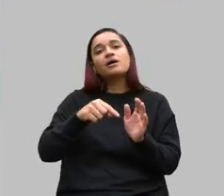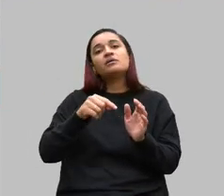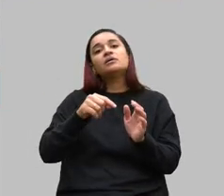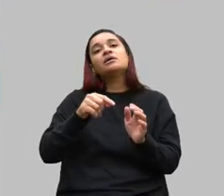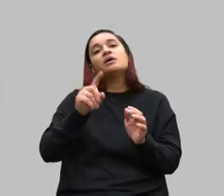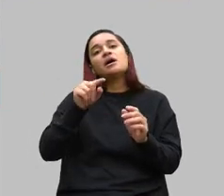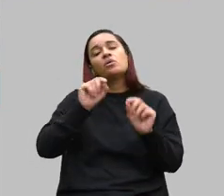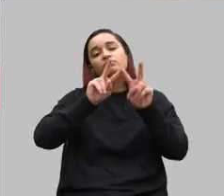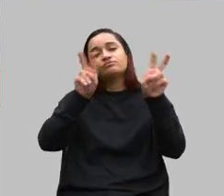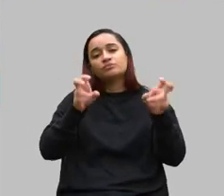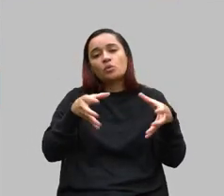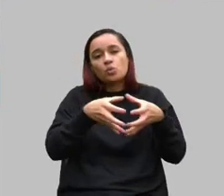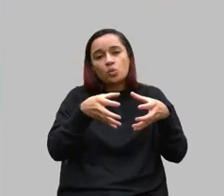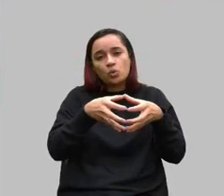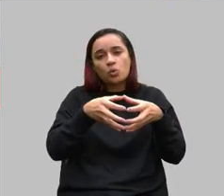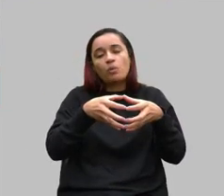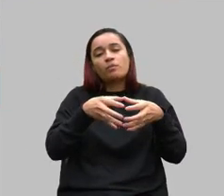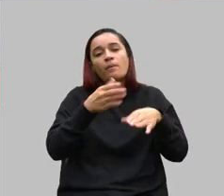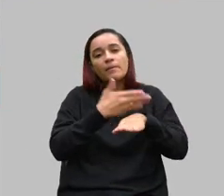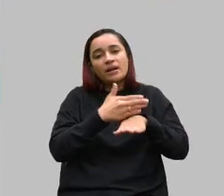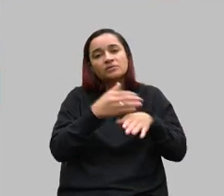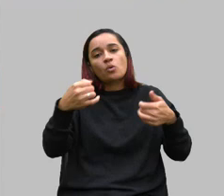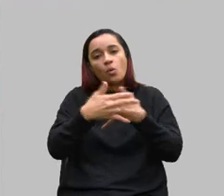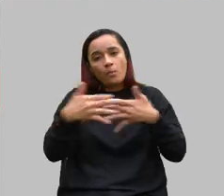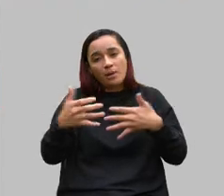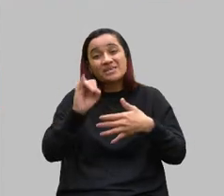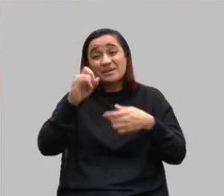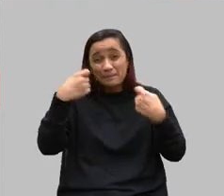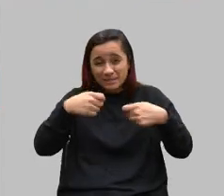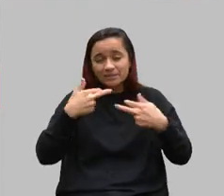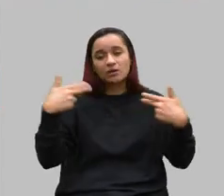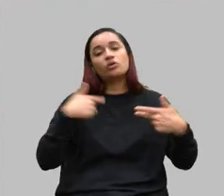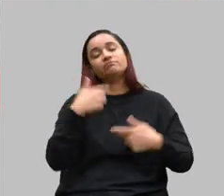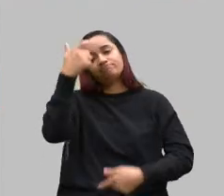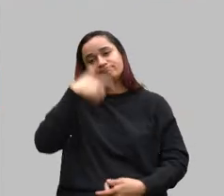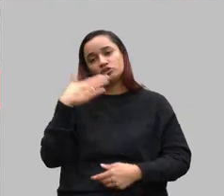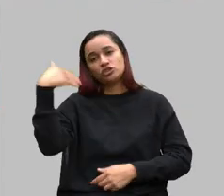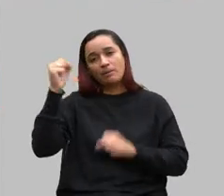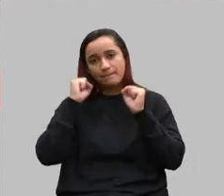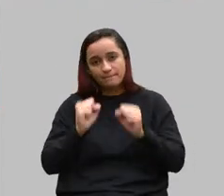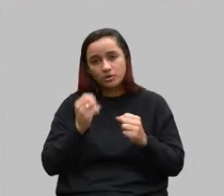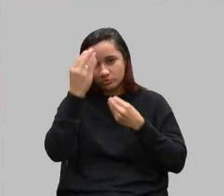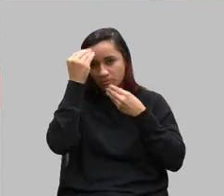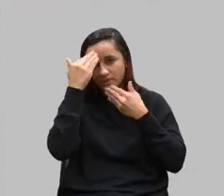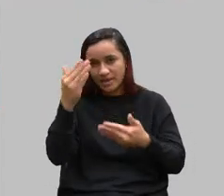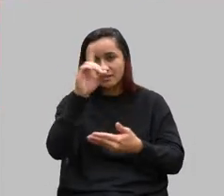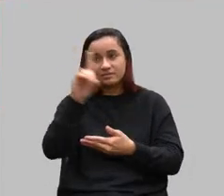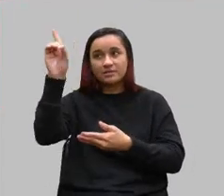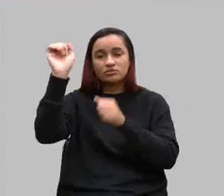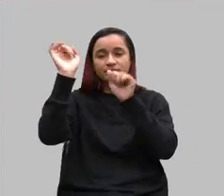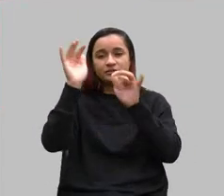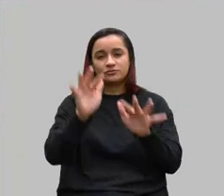Urbana Eu me coloco a disposição no que for preciso muito obrigada E que Deus nos abençoe nessa empreitada